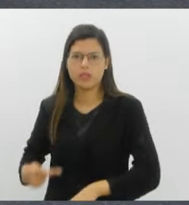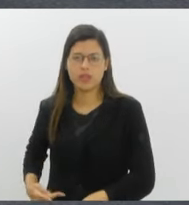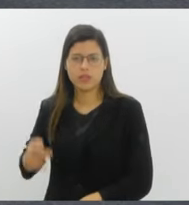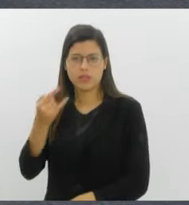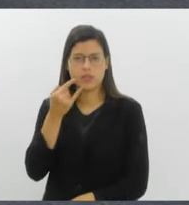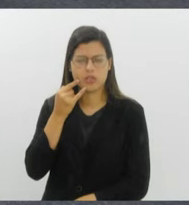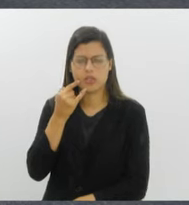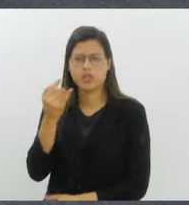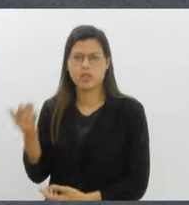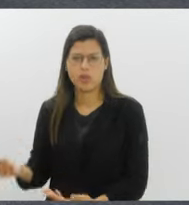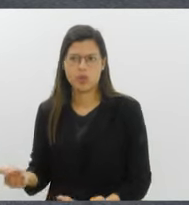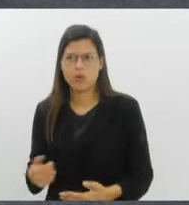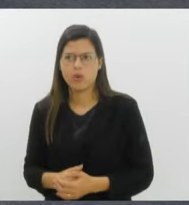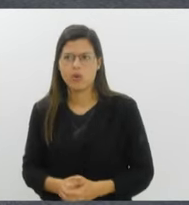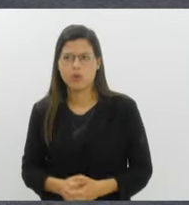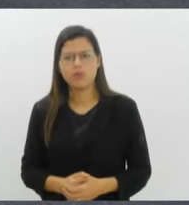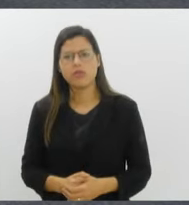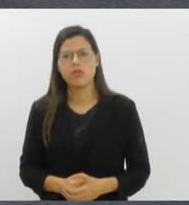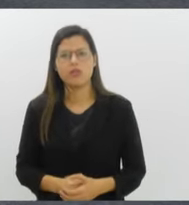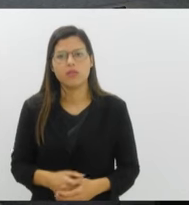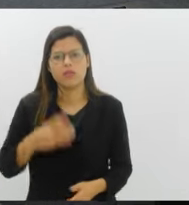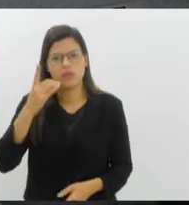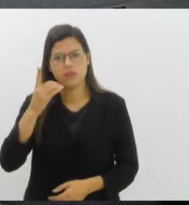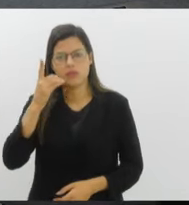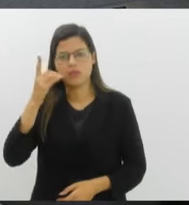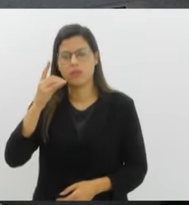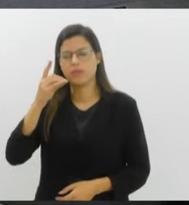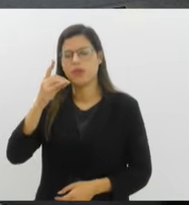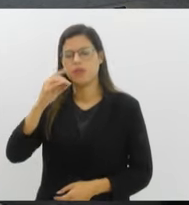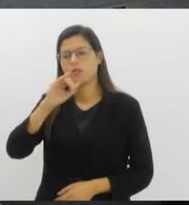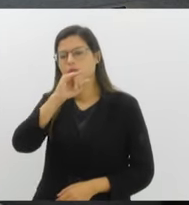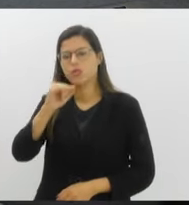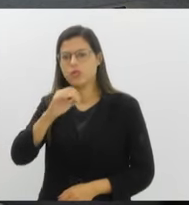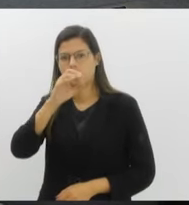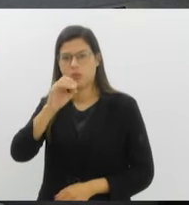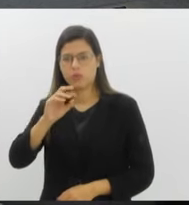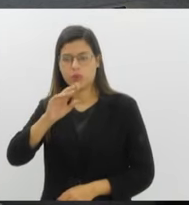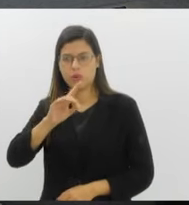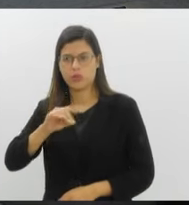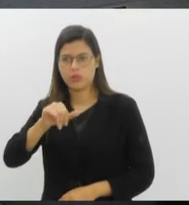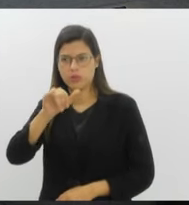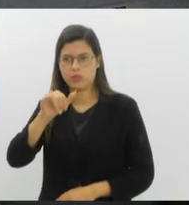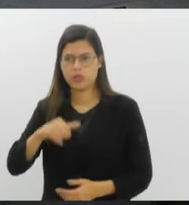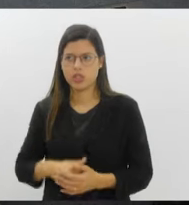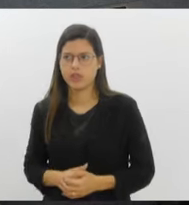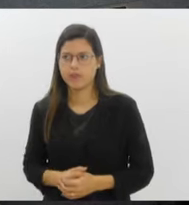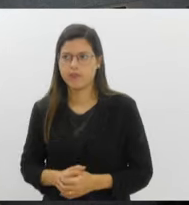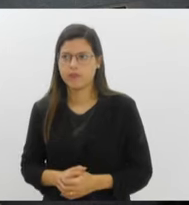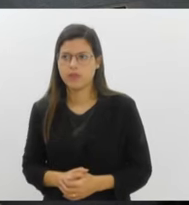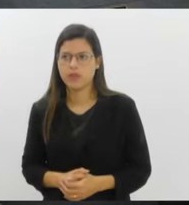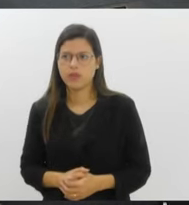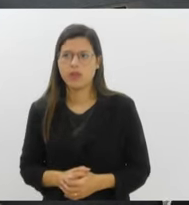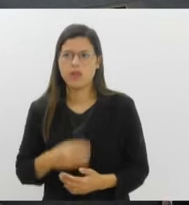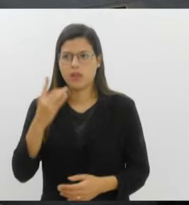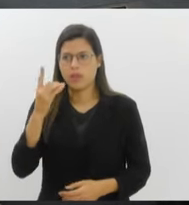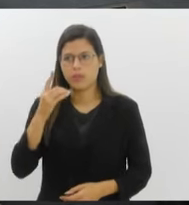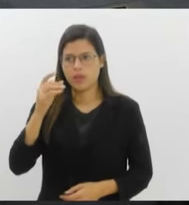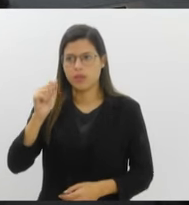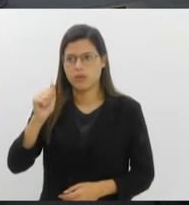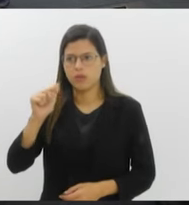o Palácio do Planalto. Muito bem lembrado, deputado Jordi, agradeço a vossa excelência. Passou. Deputado Rodrigo Amorim, se me permite... Deputado Alan Lopes, para a